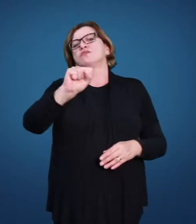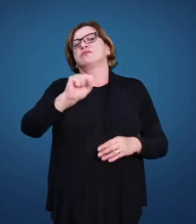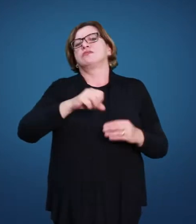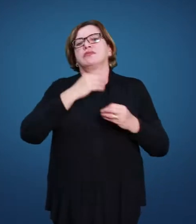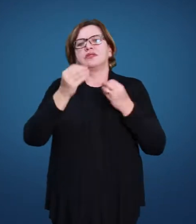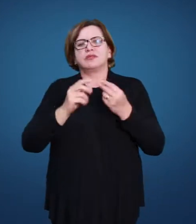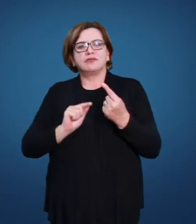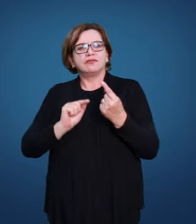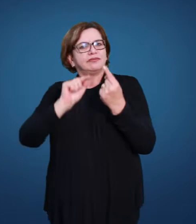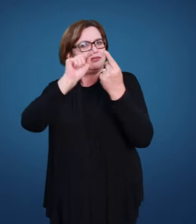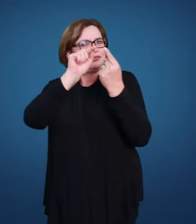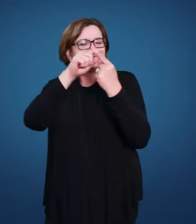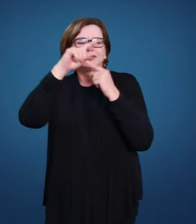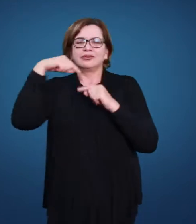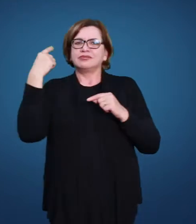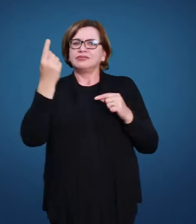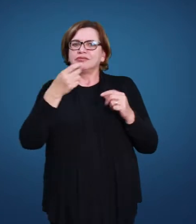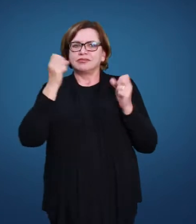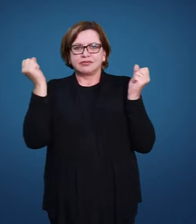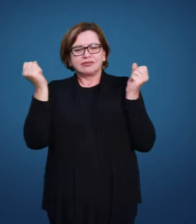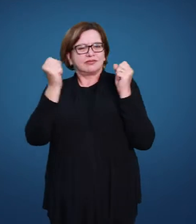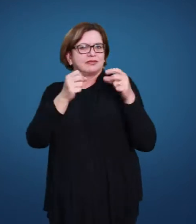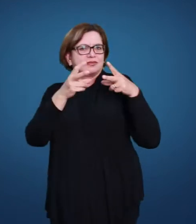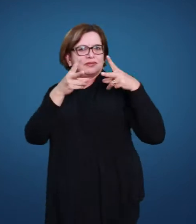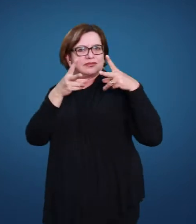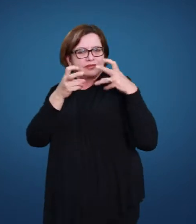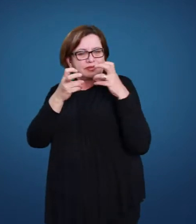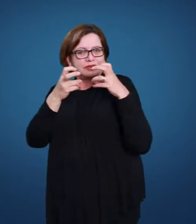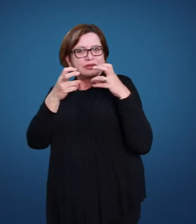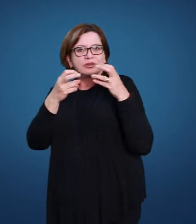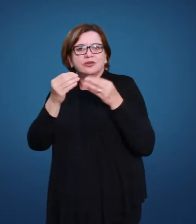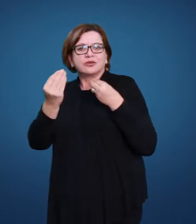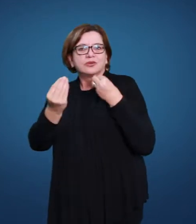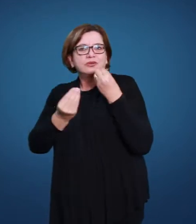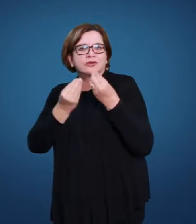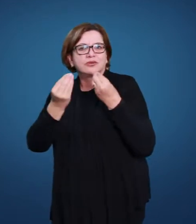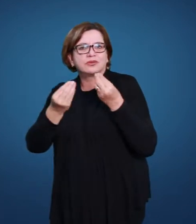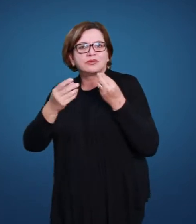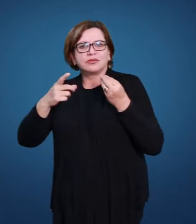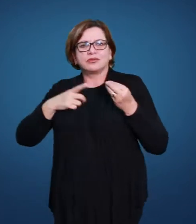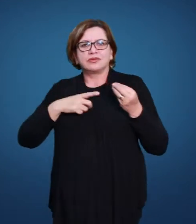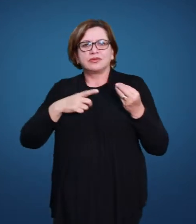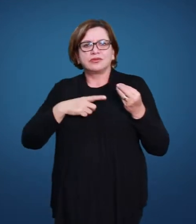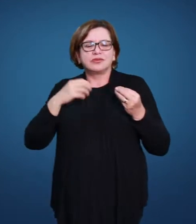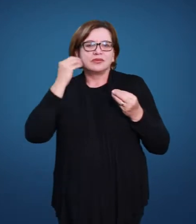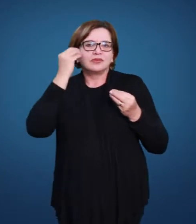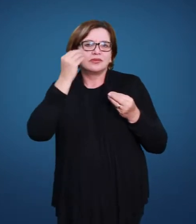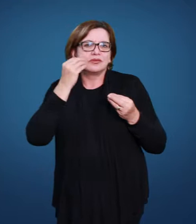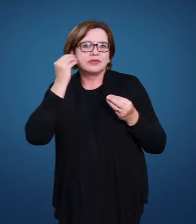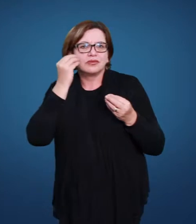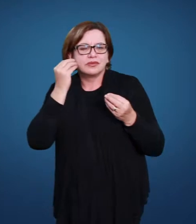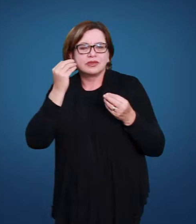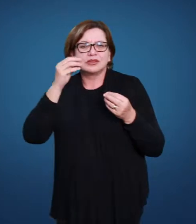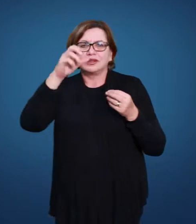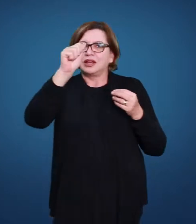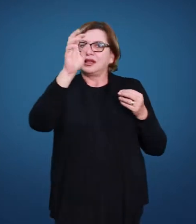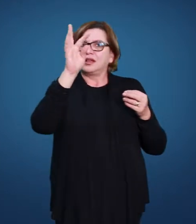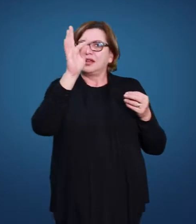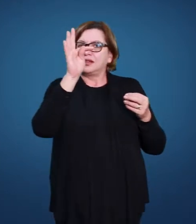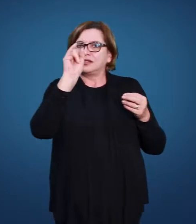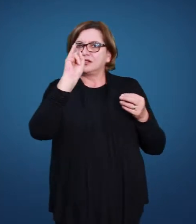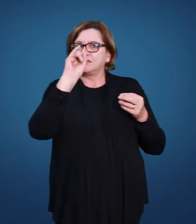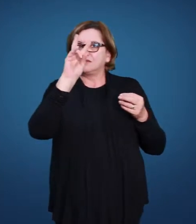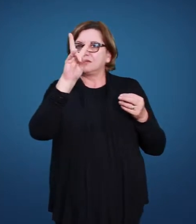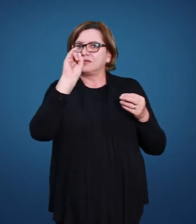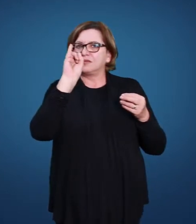duas unidades é que nós possamos perceber em que momento, tínhamos a vivência de atividade física,